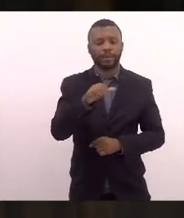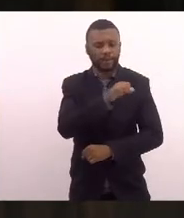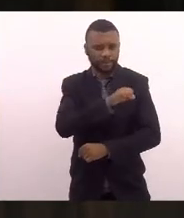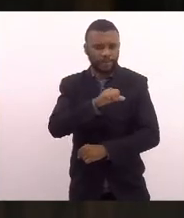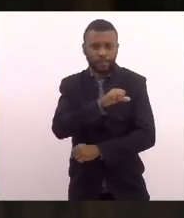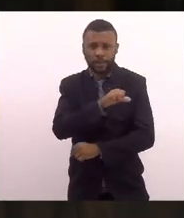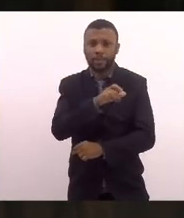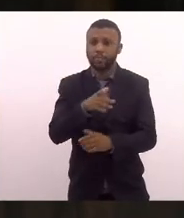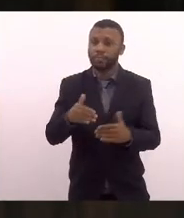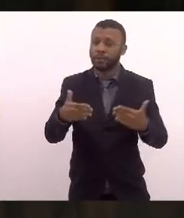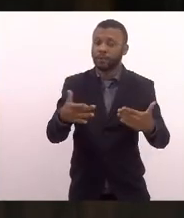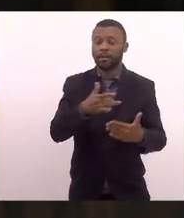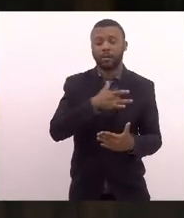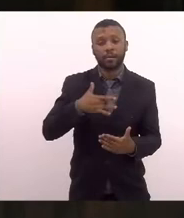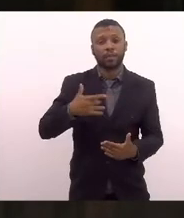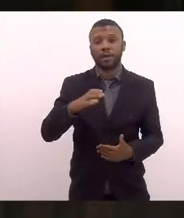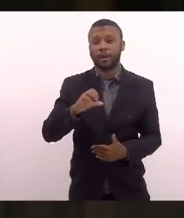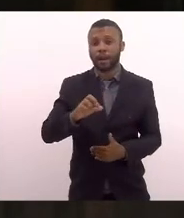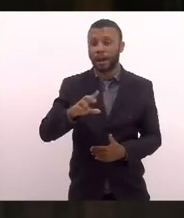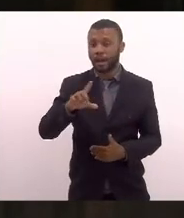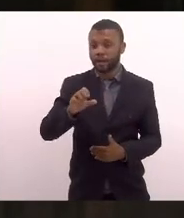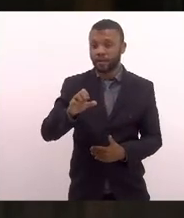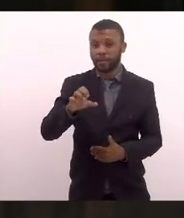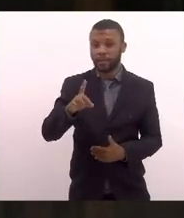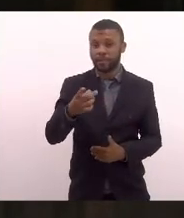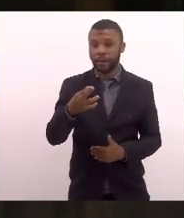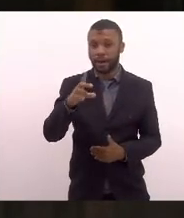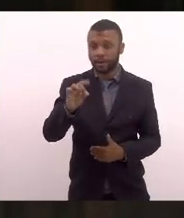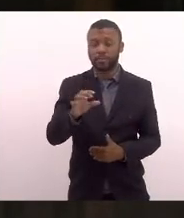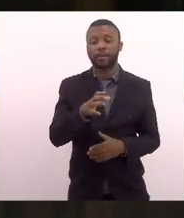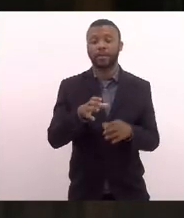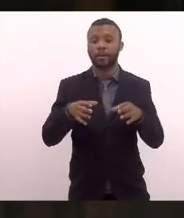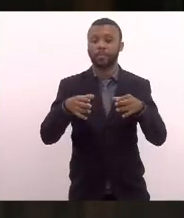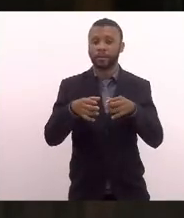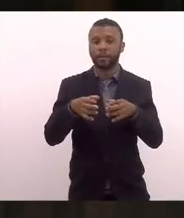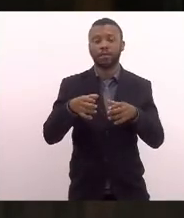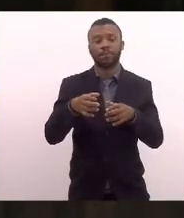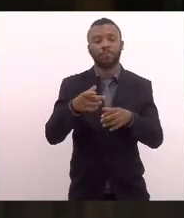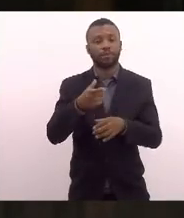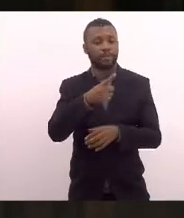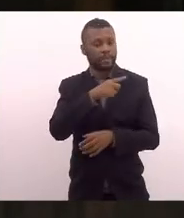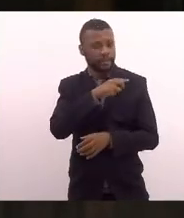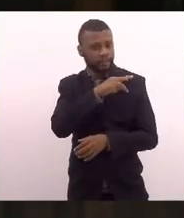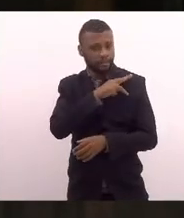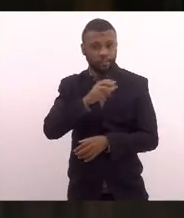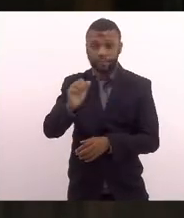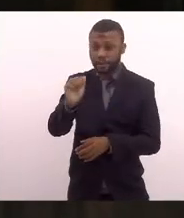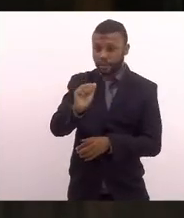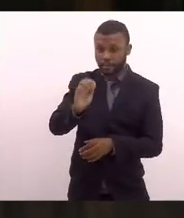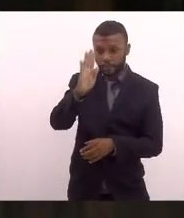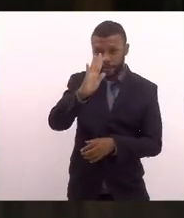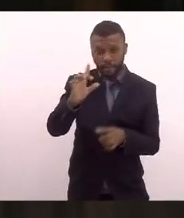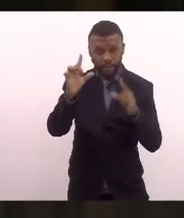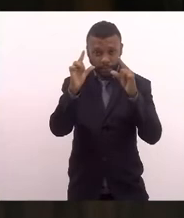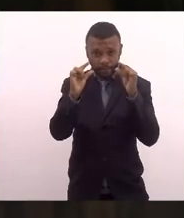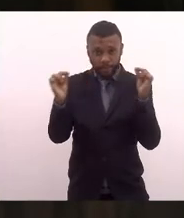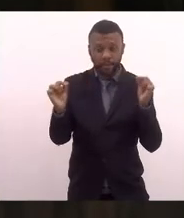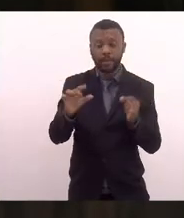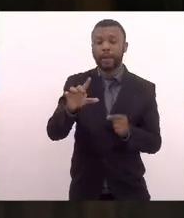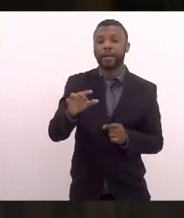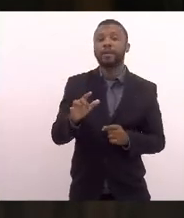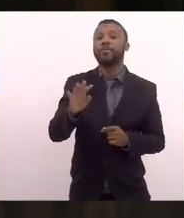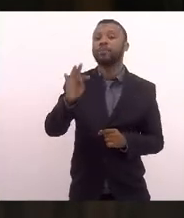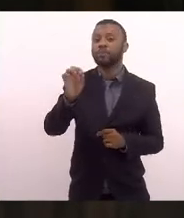Carlos Eduardo de Oliveira Gomes, comissão de nível médio da Associação Brasileira de Enfermagem, Leilton Alves